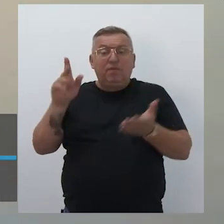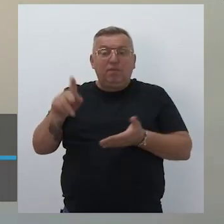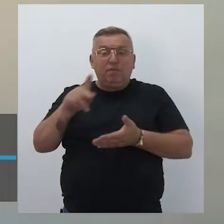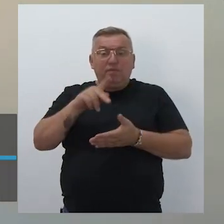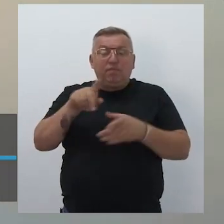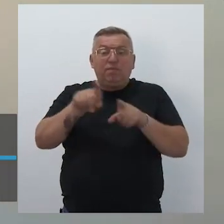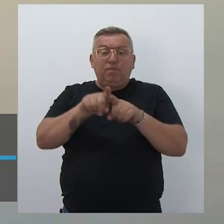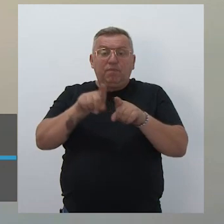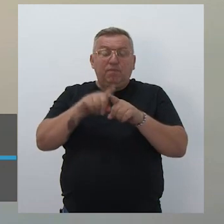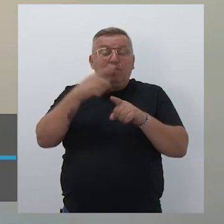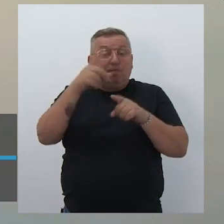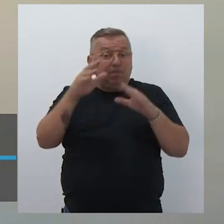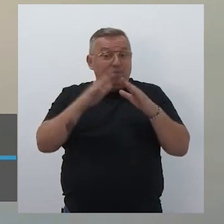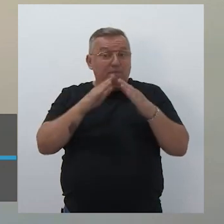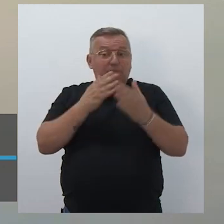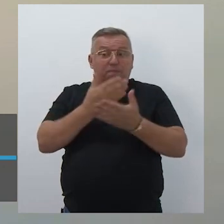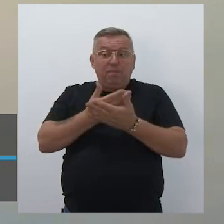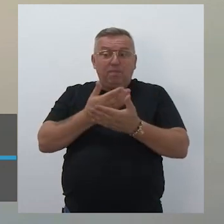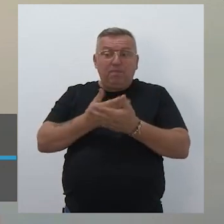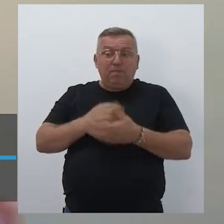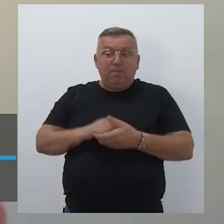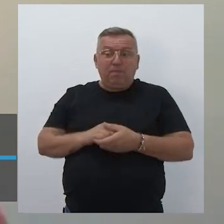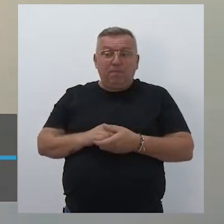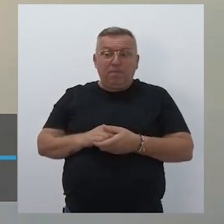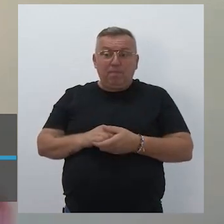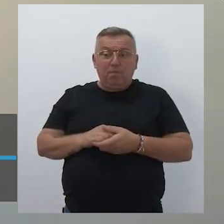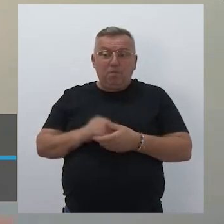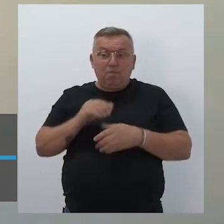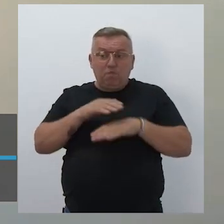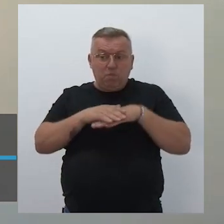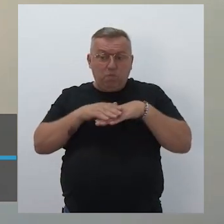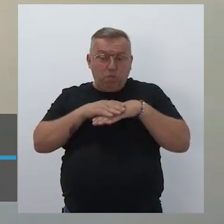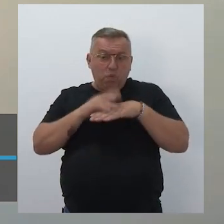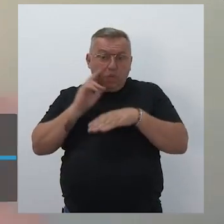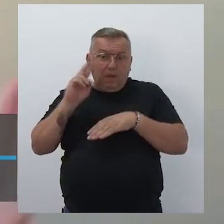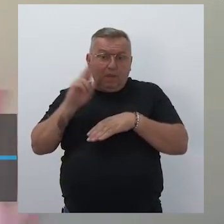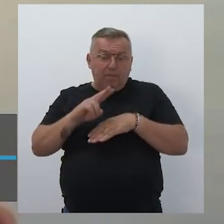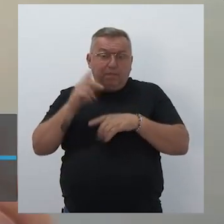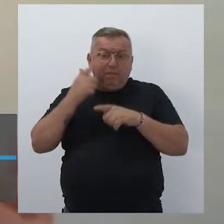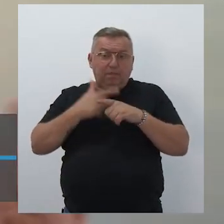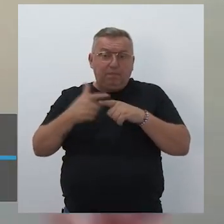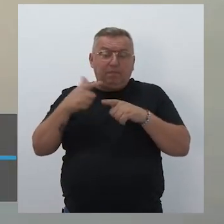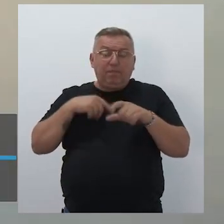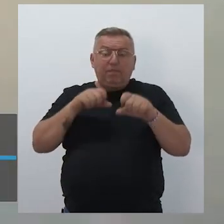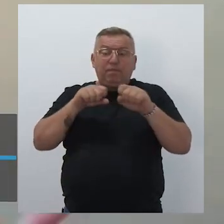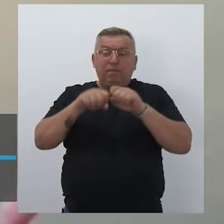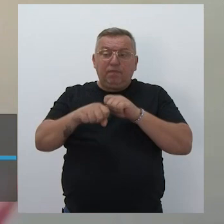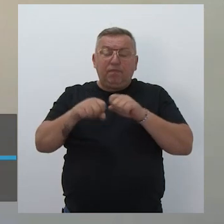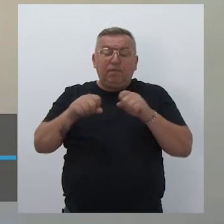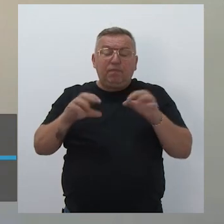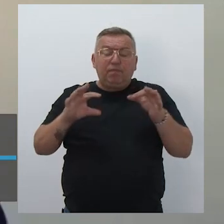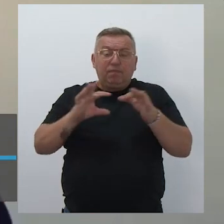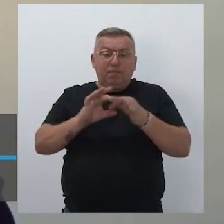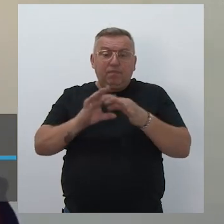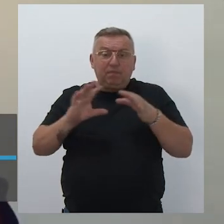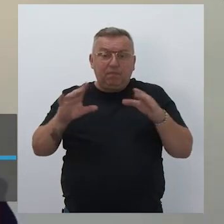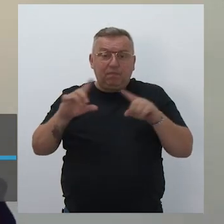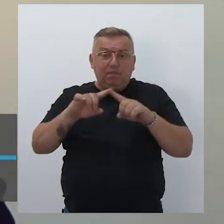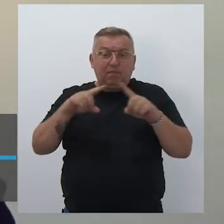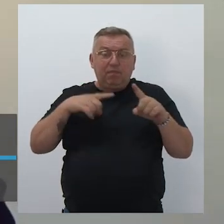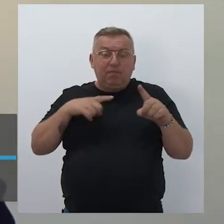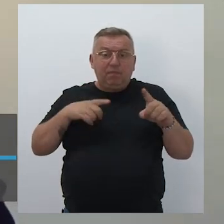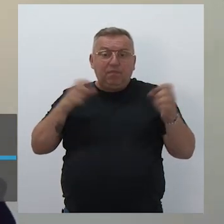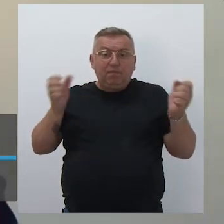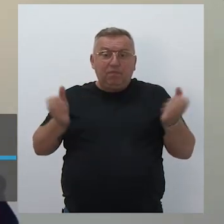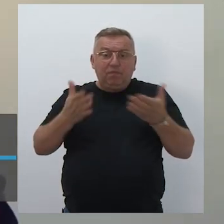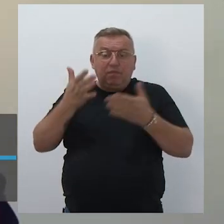aí na sua escola. Vamos conversar um pouquinho sobre essa formação integral que está imbuída nessas